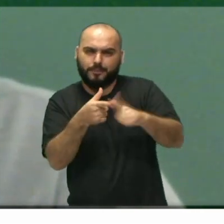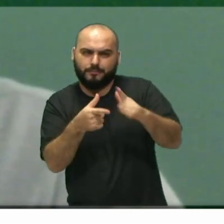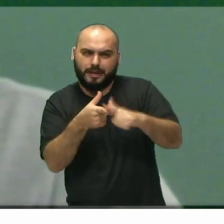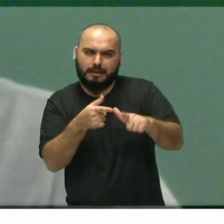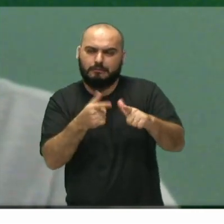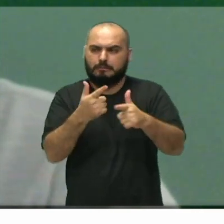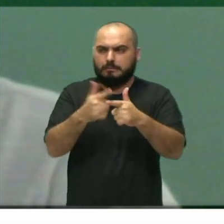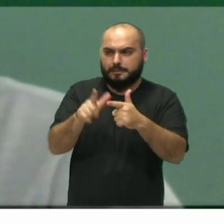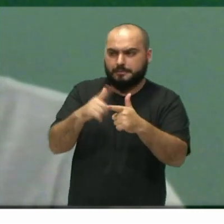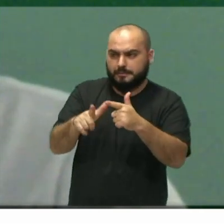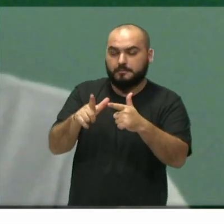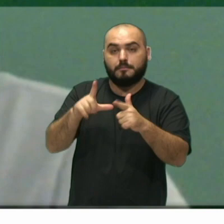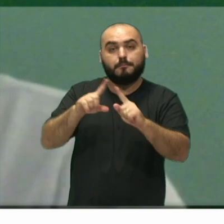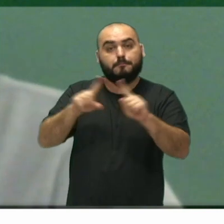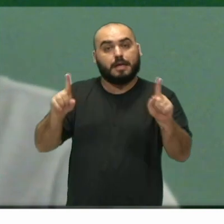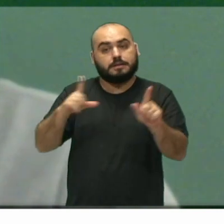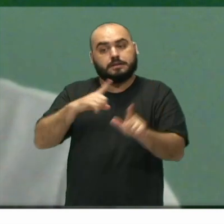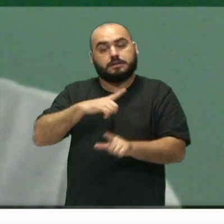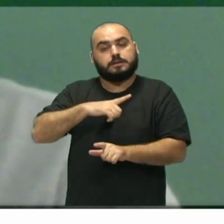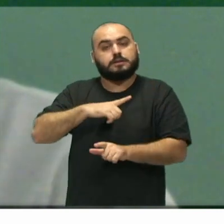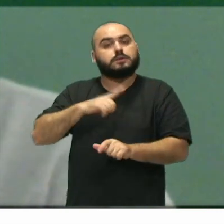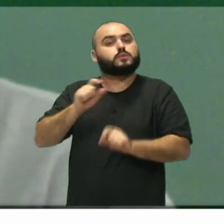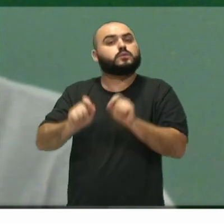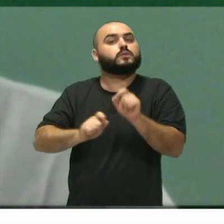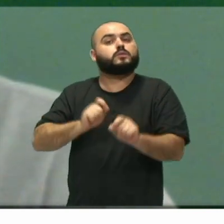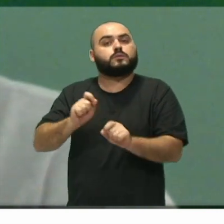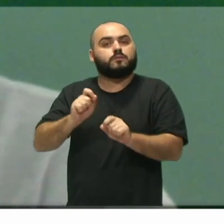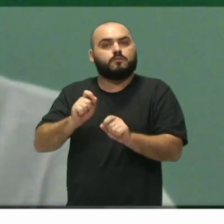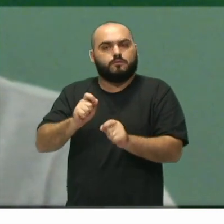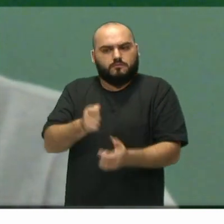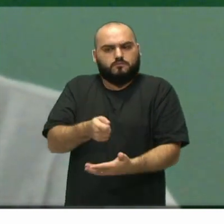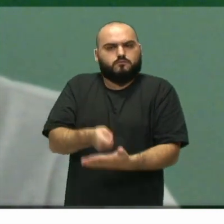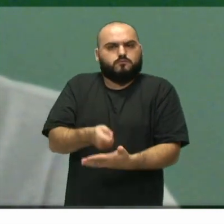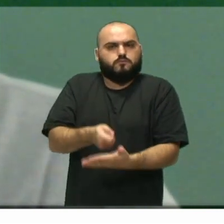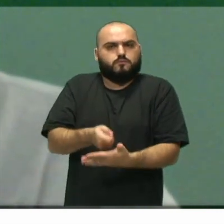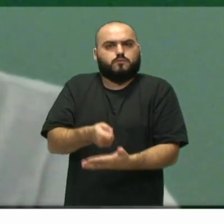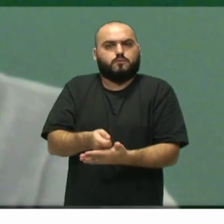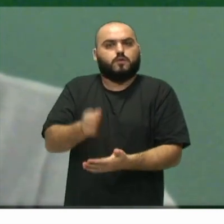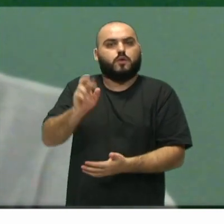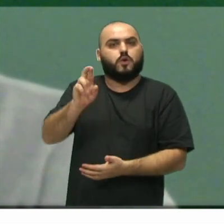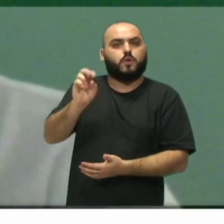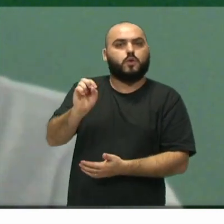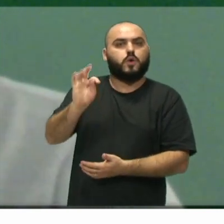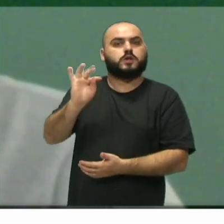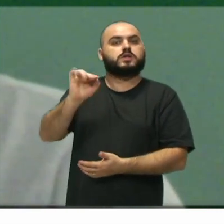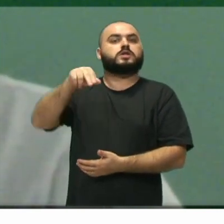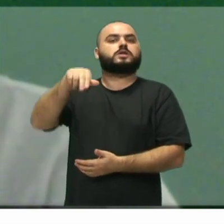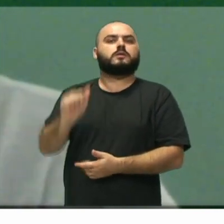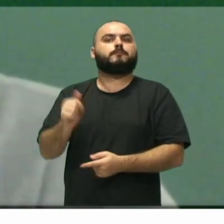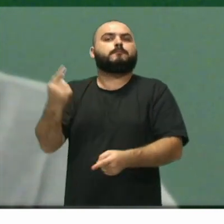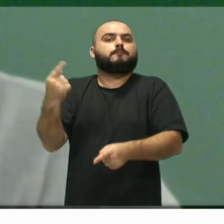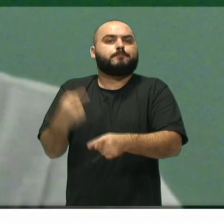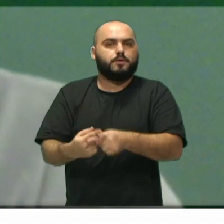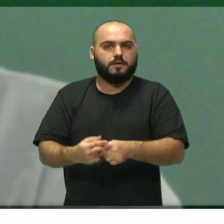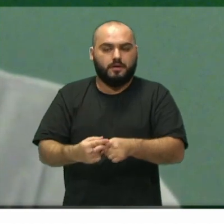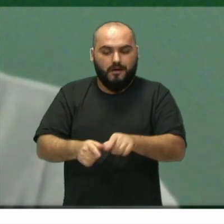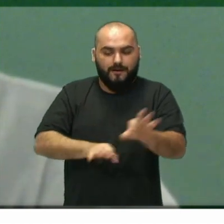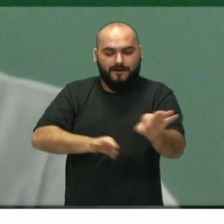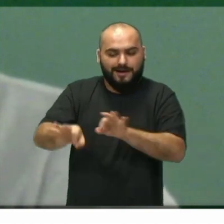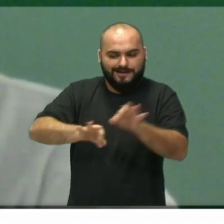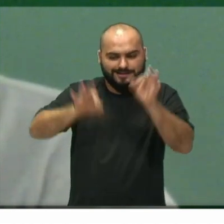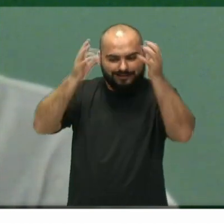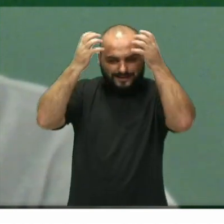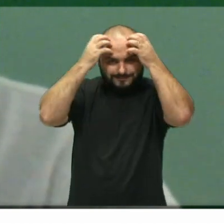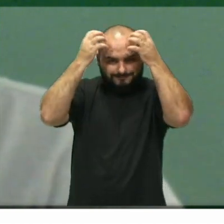eu procuro manter uma rigidez em relação à rotina. Para quê? Para organizar a cabeça da